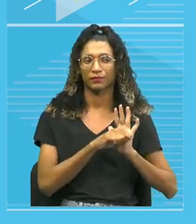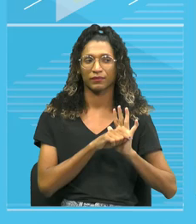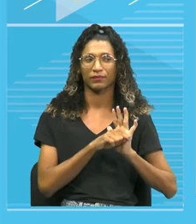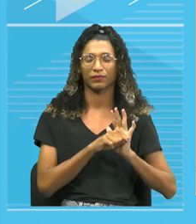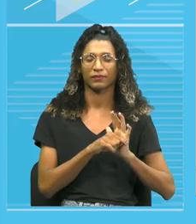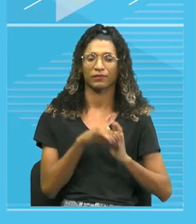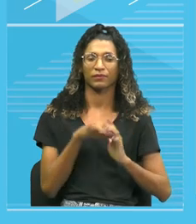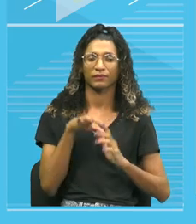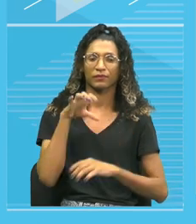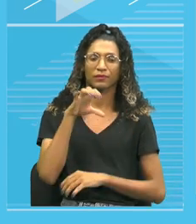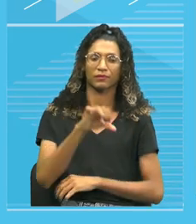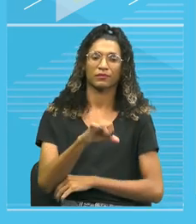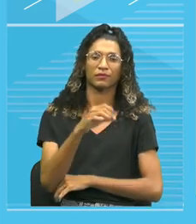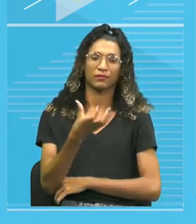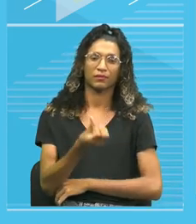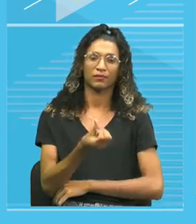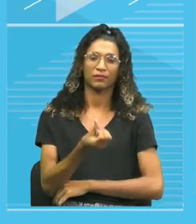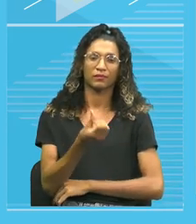964